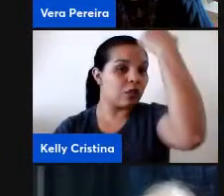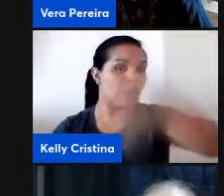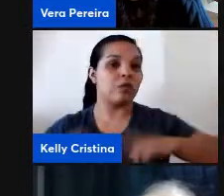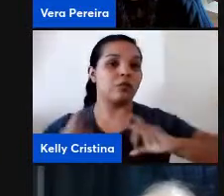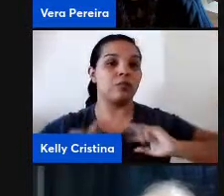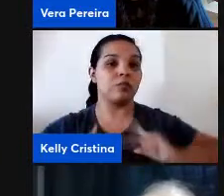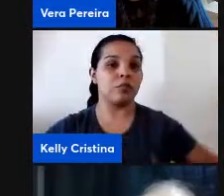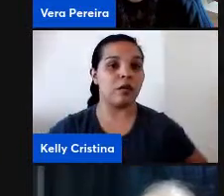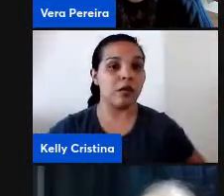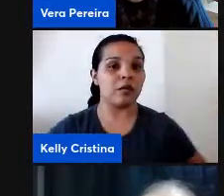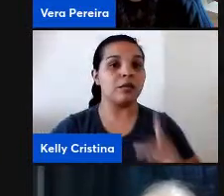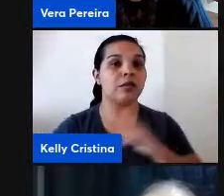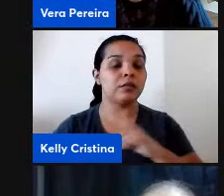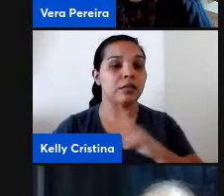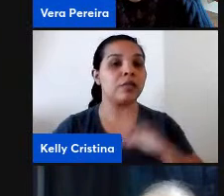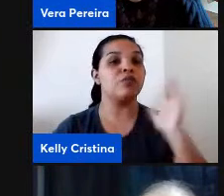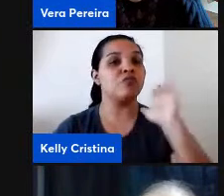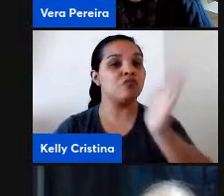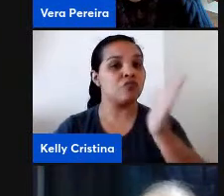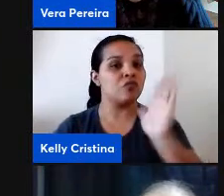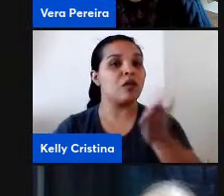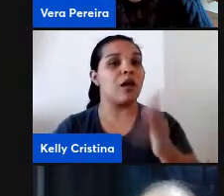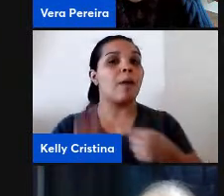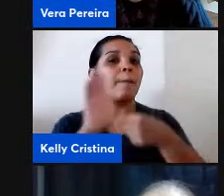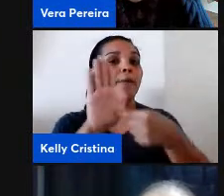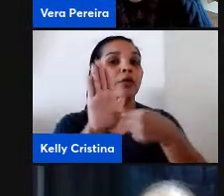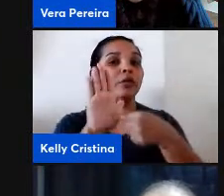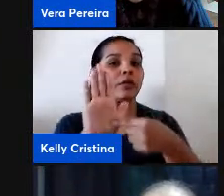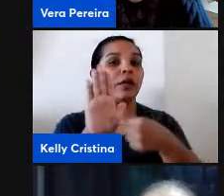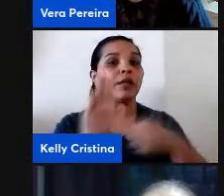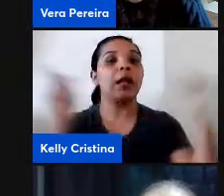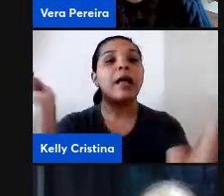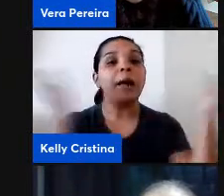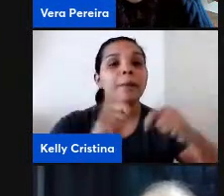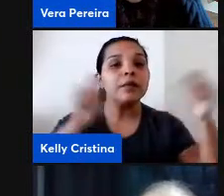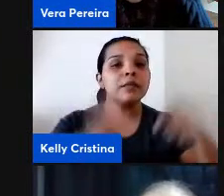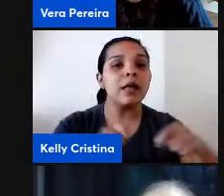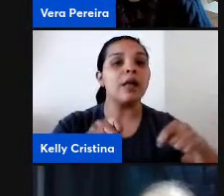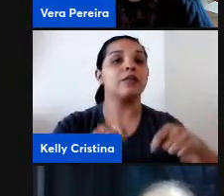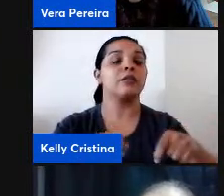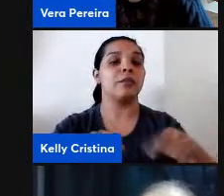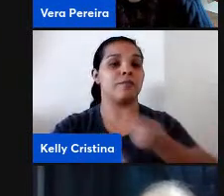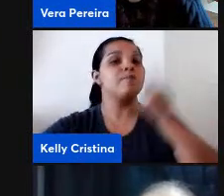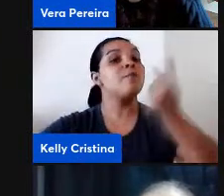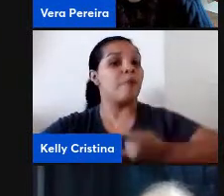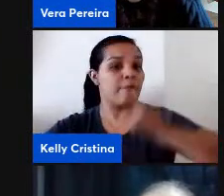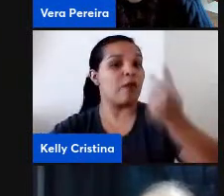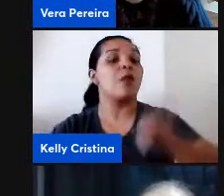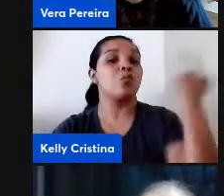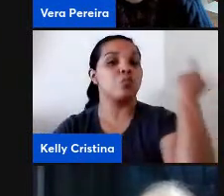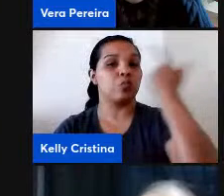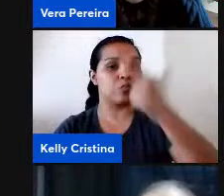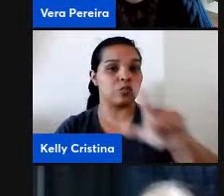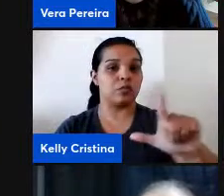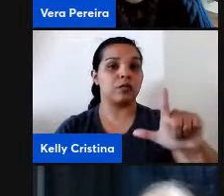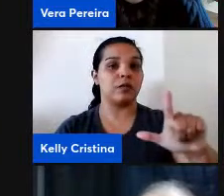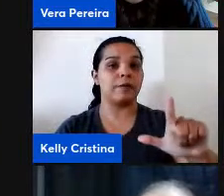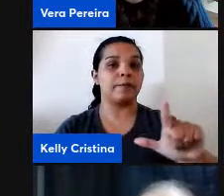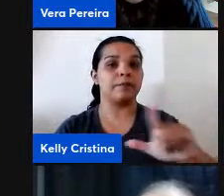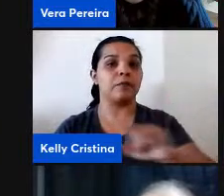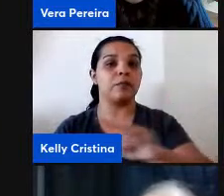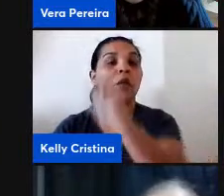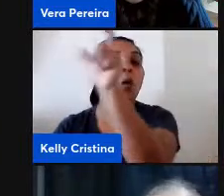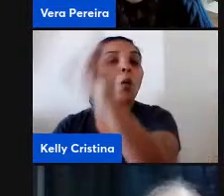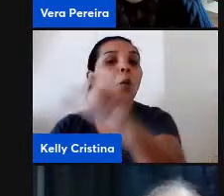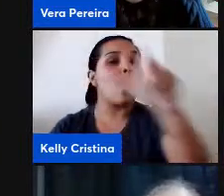tem pré-figurada a capacidade, o potencial para falar. Desde que outras pessoas